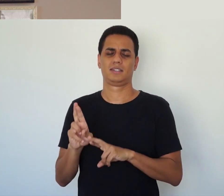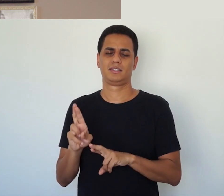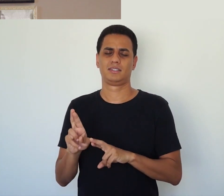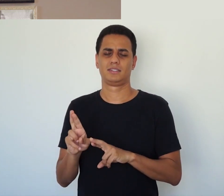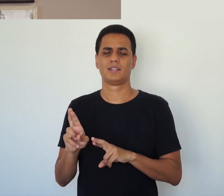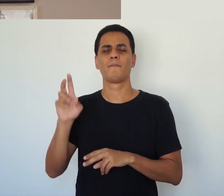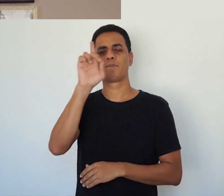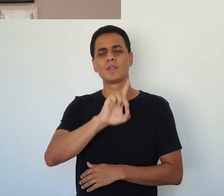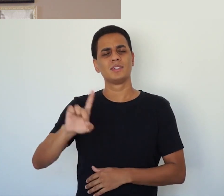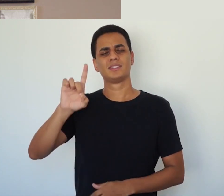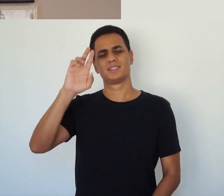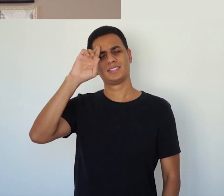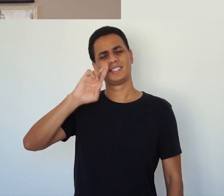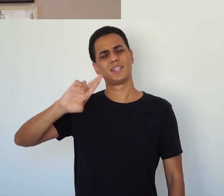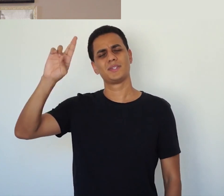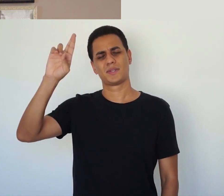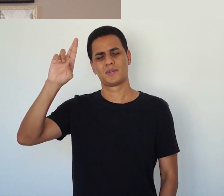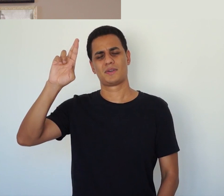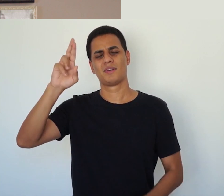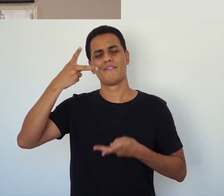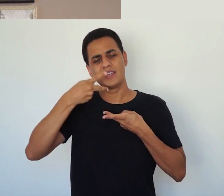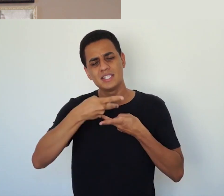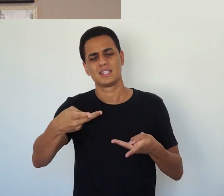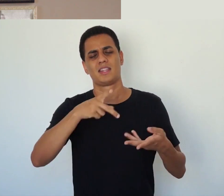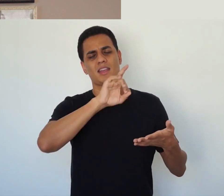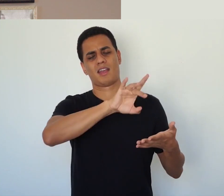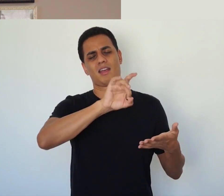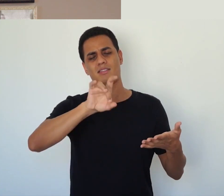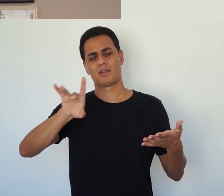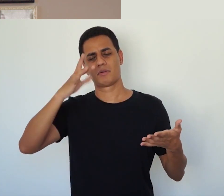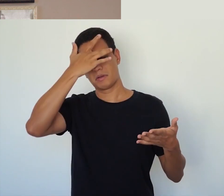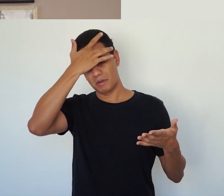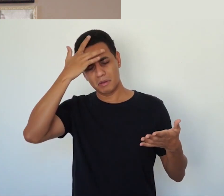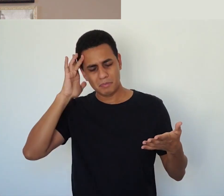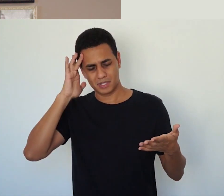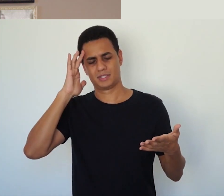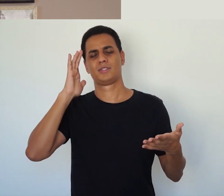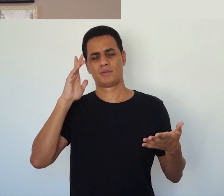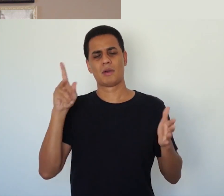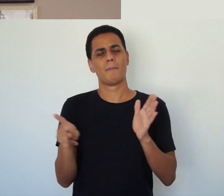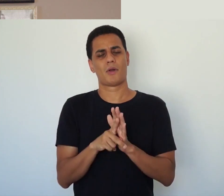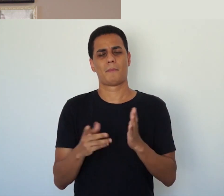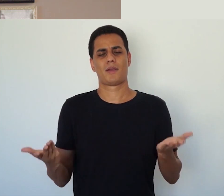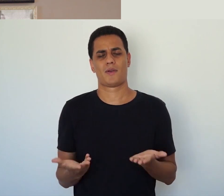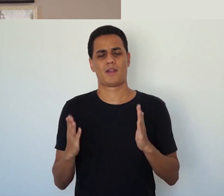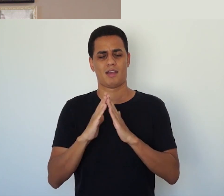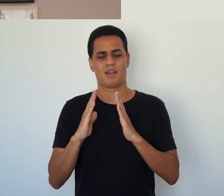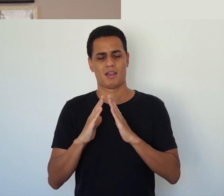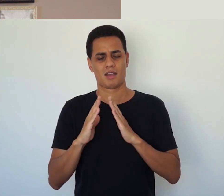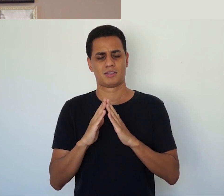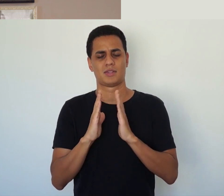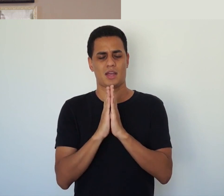tragas de volta a esperança a essas pessoas. Deus, que o Senhor possa visitar cada uma